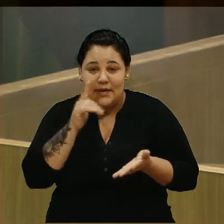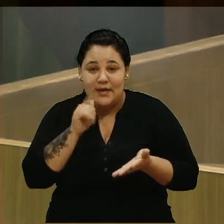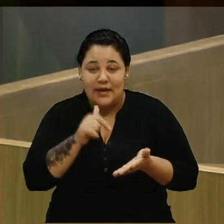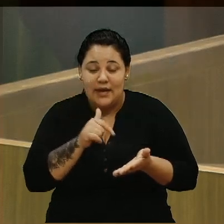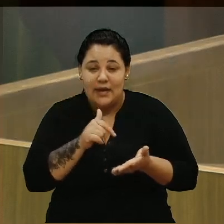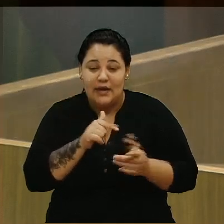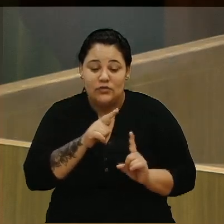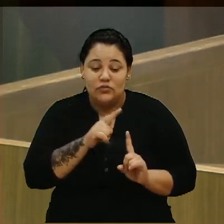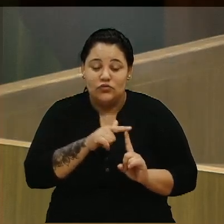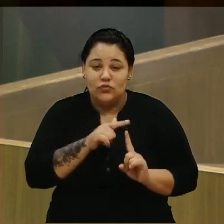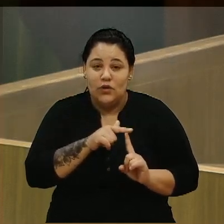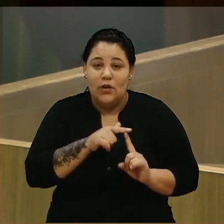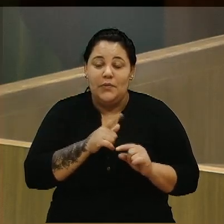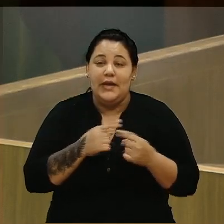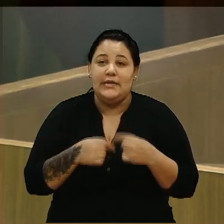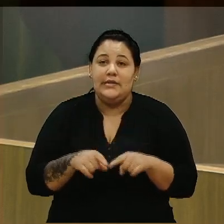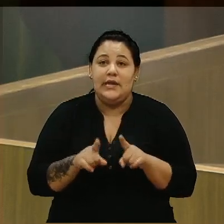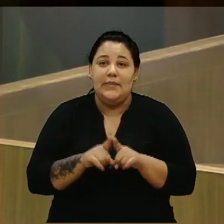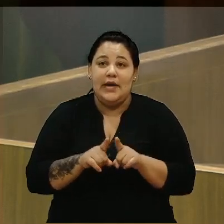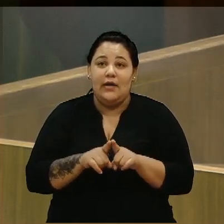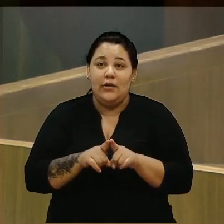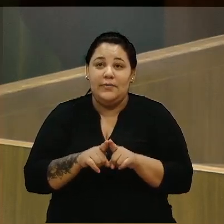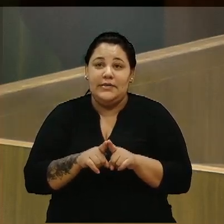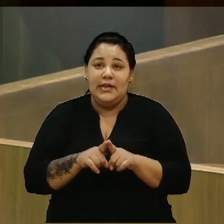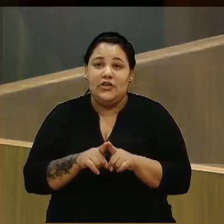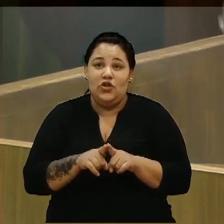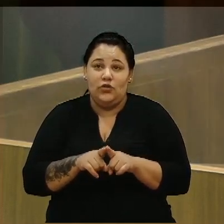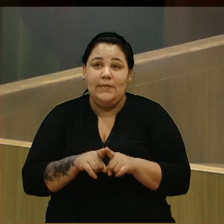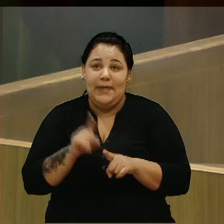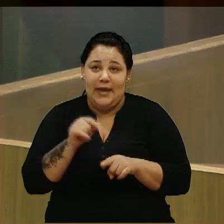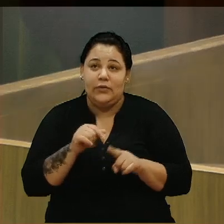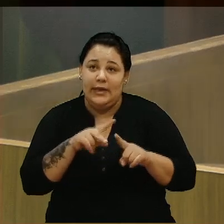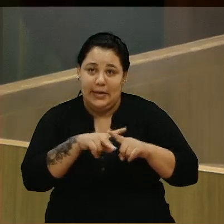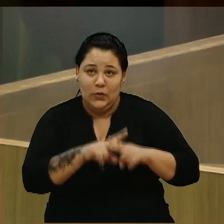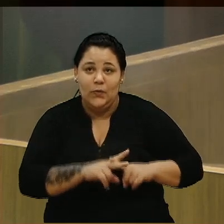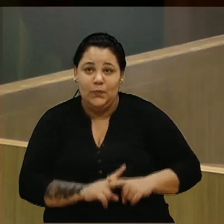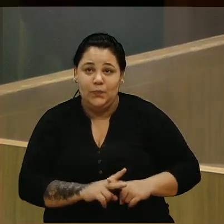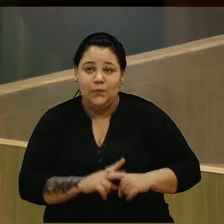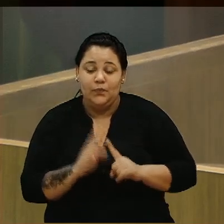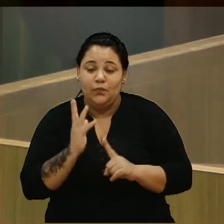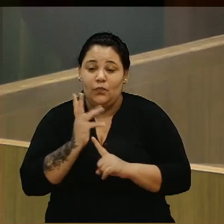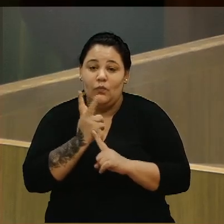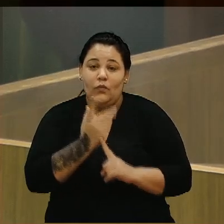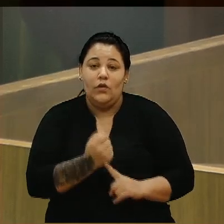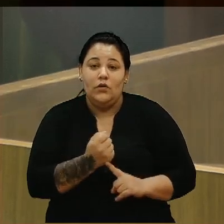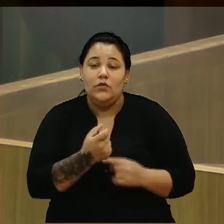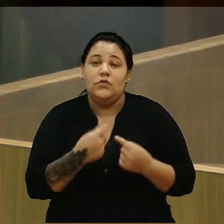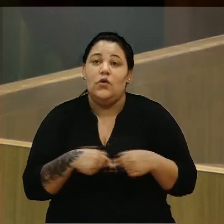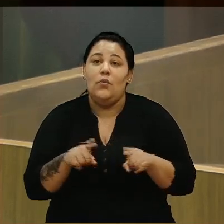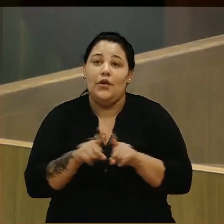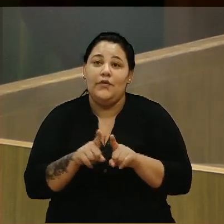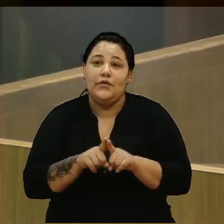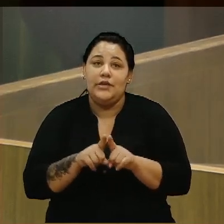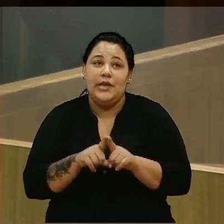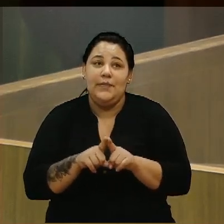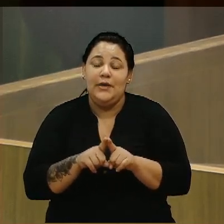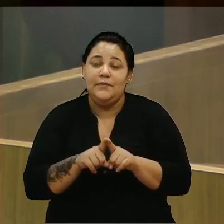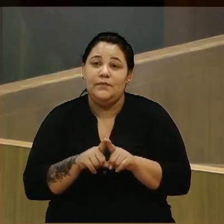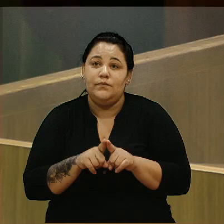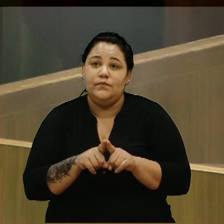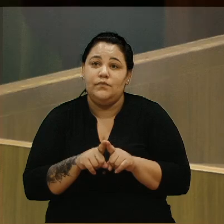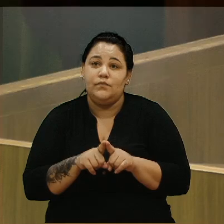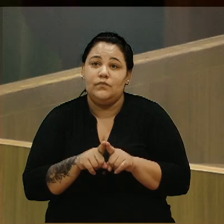de ferramenta de representação artística que pode ser muito utilizada em eventos cívicos, em eventos